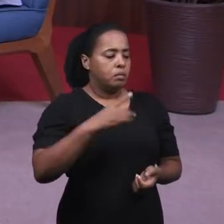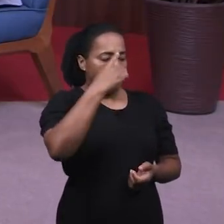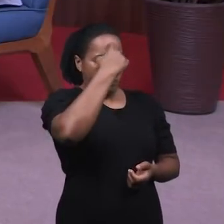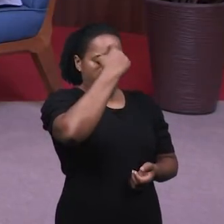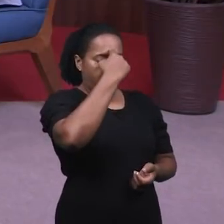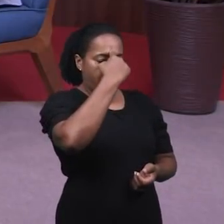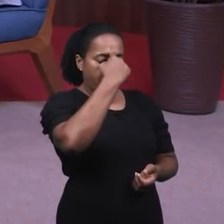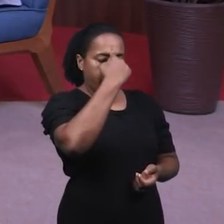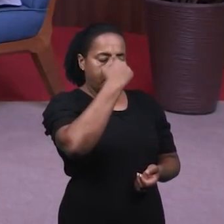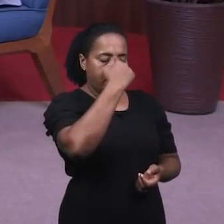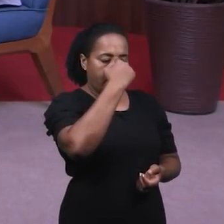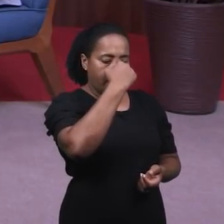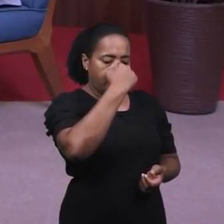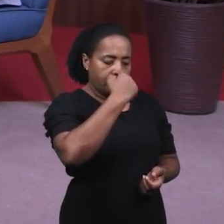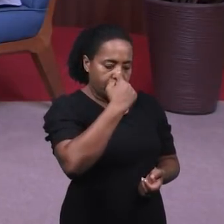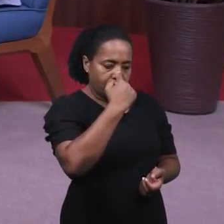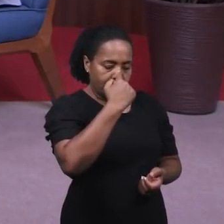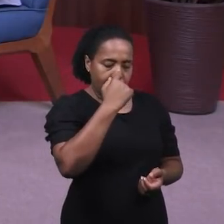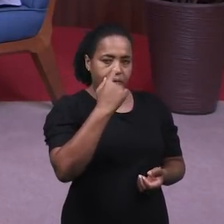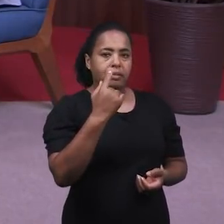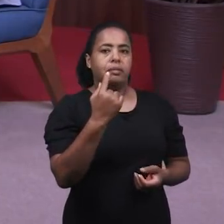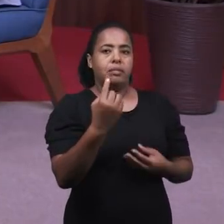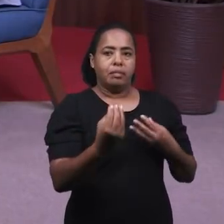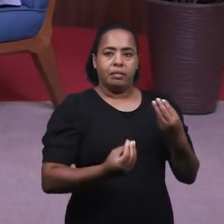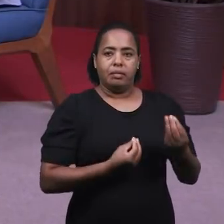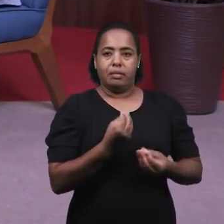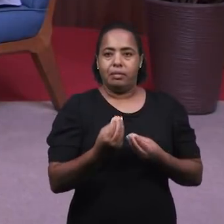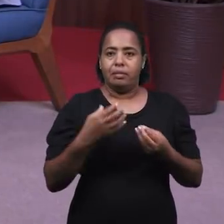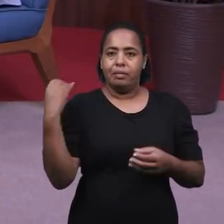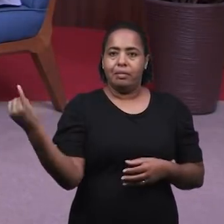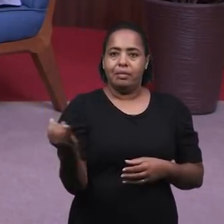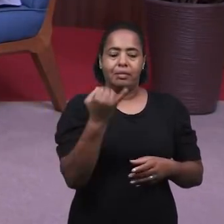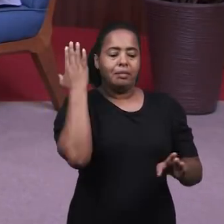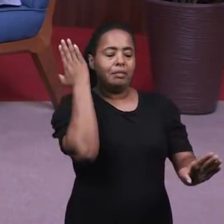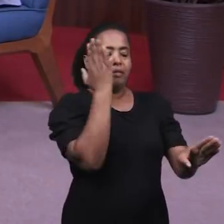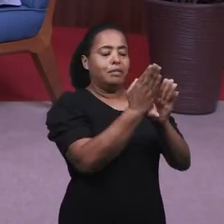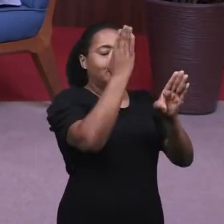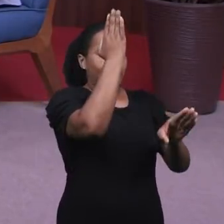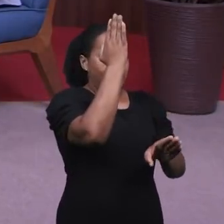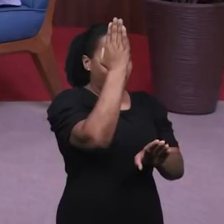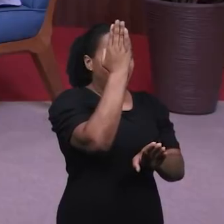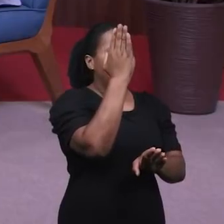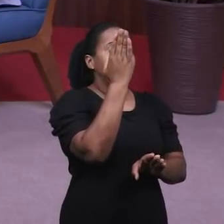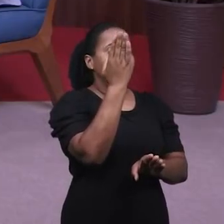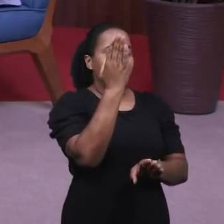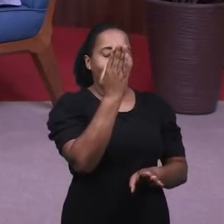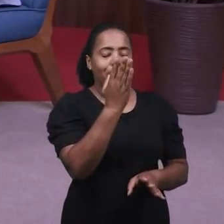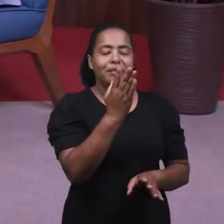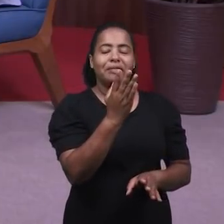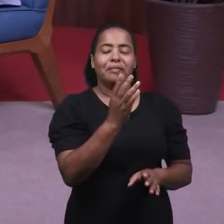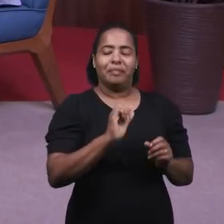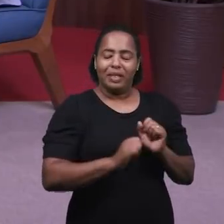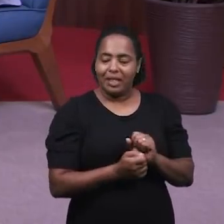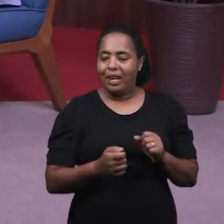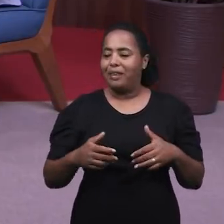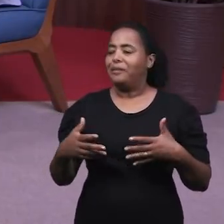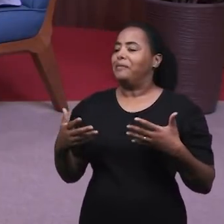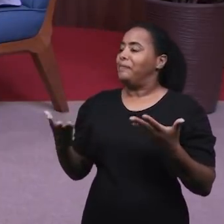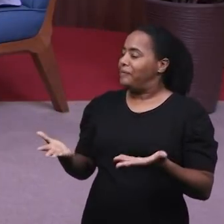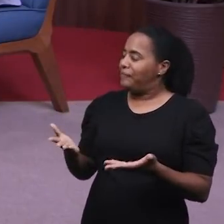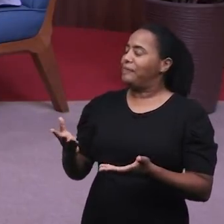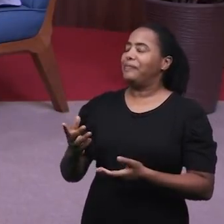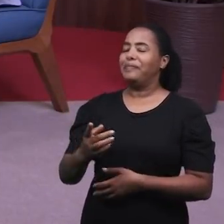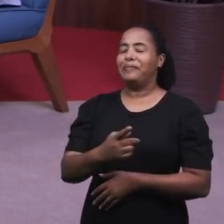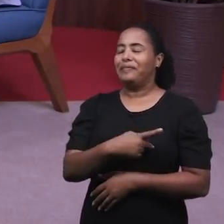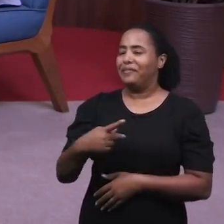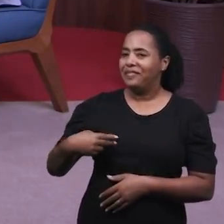é a importância de nós descobrirmos esse mistério? Bem, pastor Josias e todos que nos